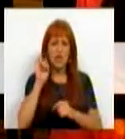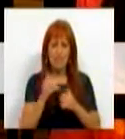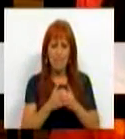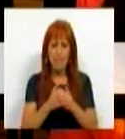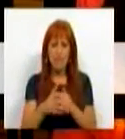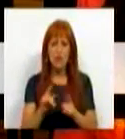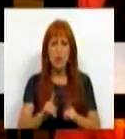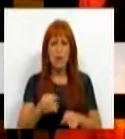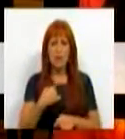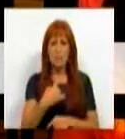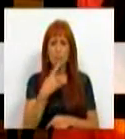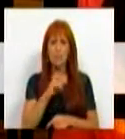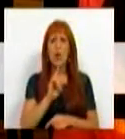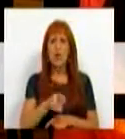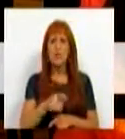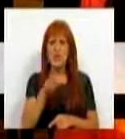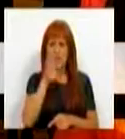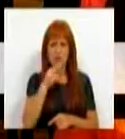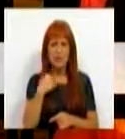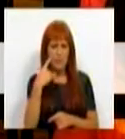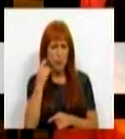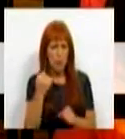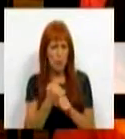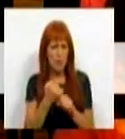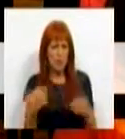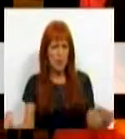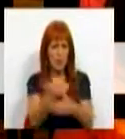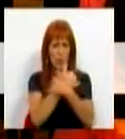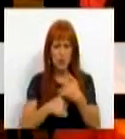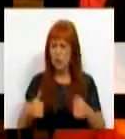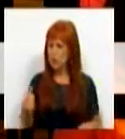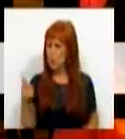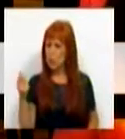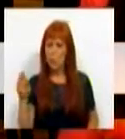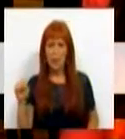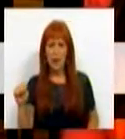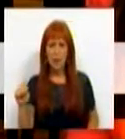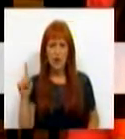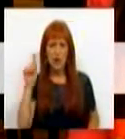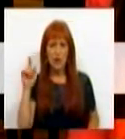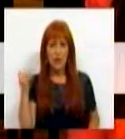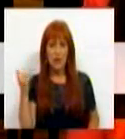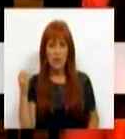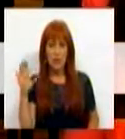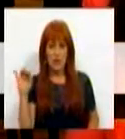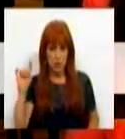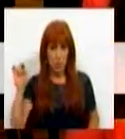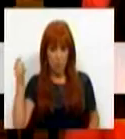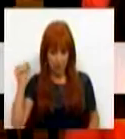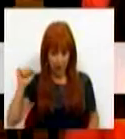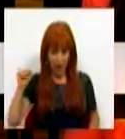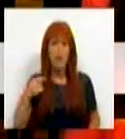cronológica, começo por perguntar se foi detectada a operação cruzada com o Banco Espírito Santo, datada de 2010. E em caso